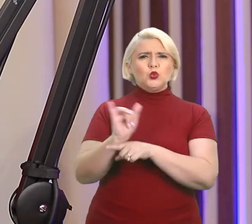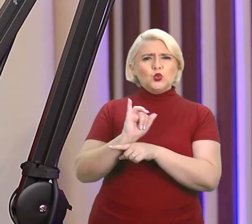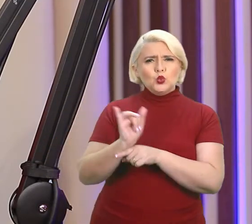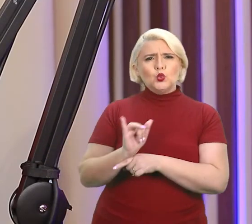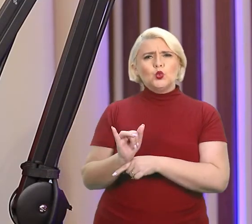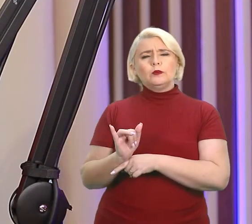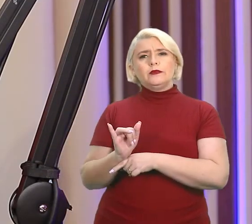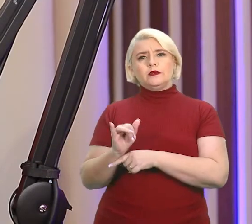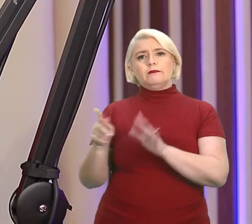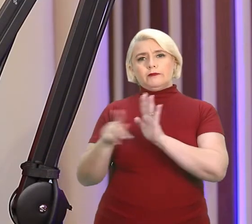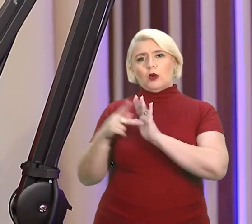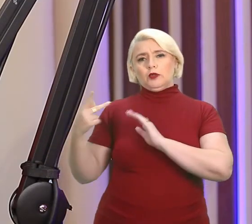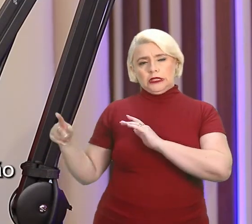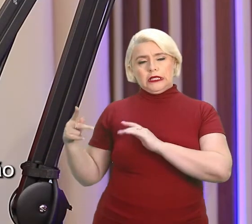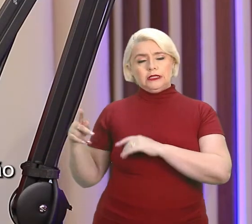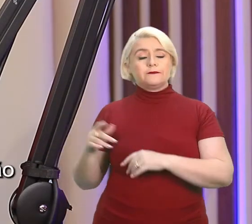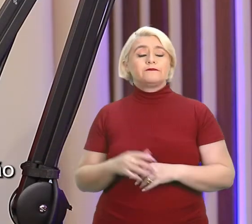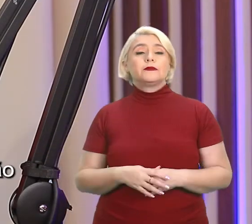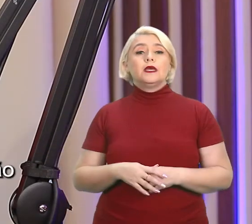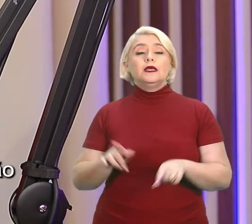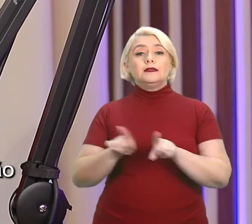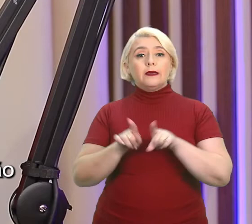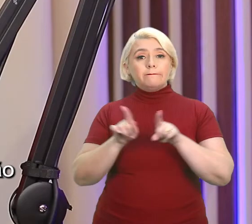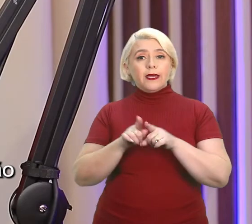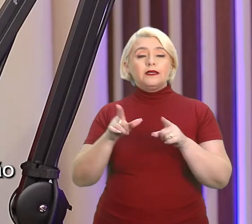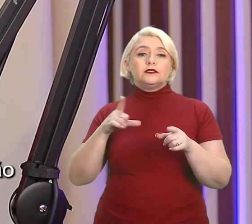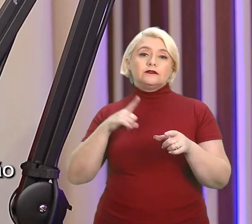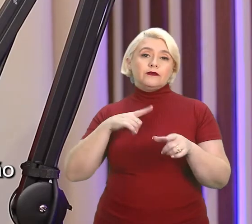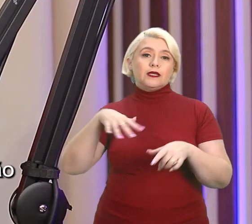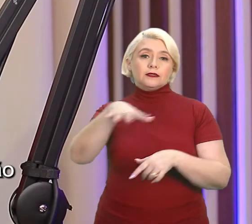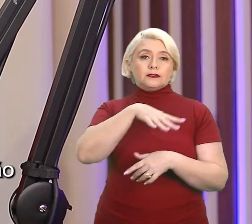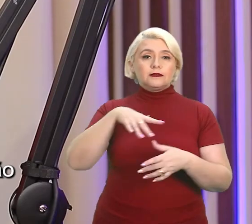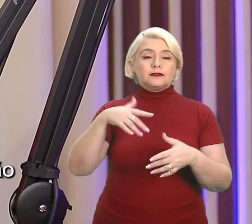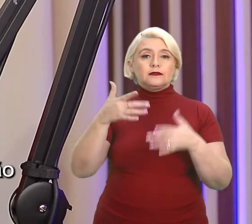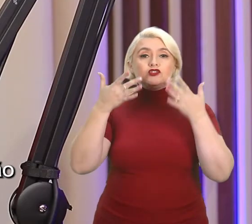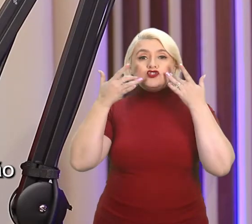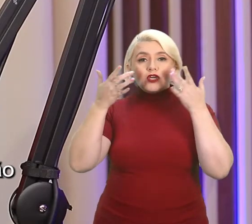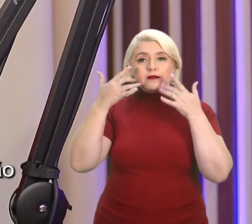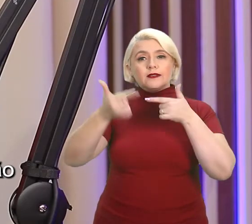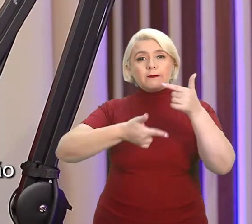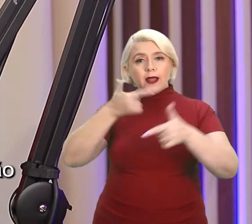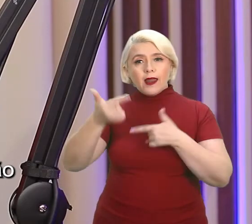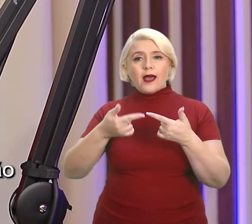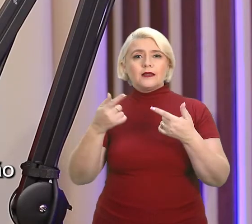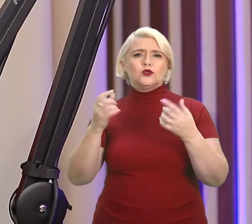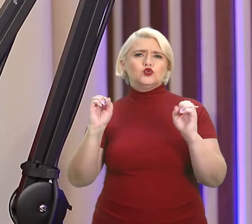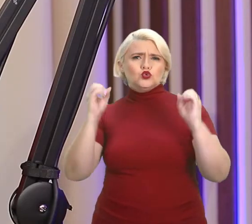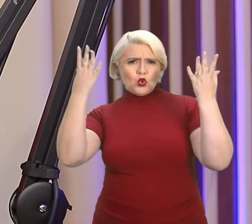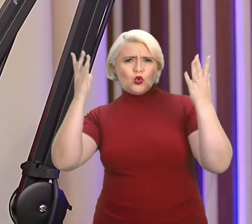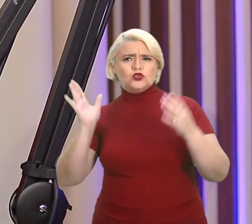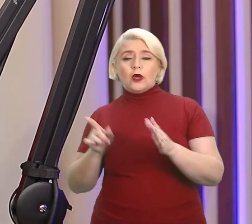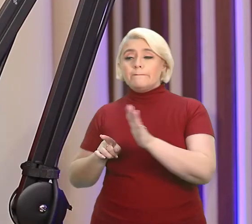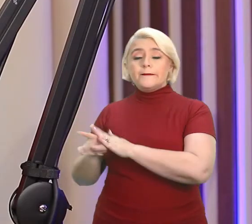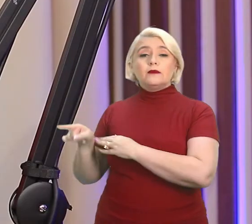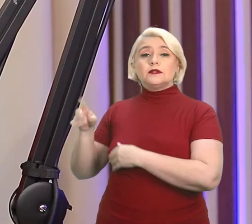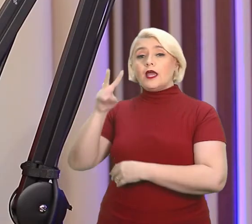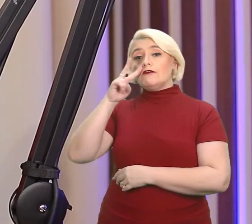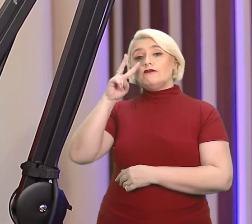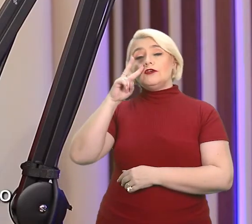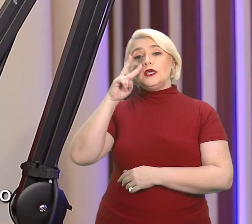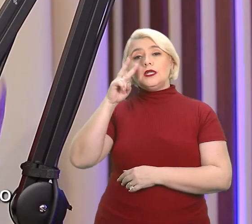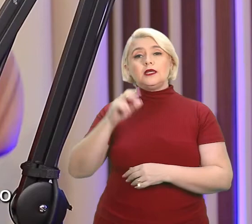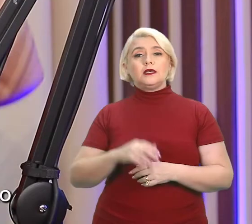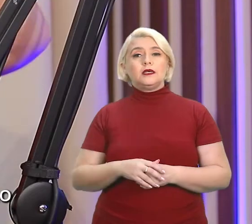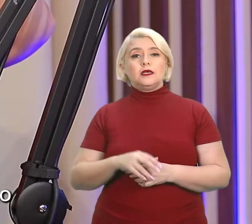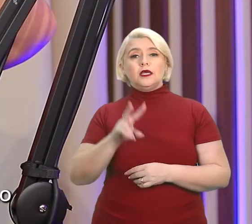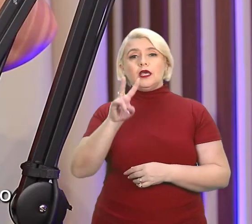YouTube, no canal dele mesmo, né? Também já estava fazendo interpretação no teatro, musicais e tudo mais, e perguntei para ele